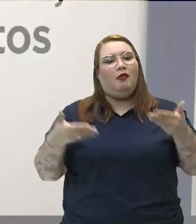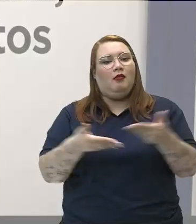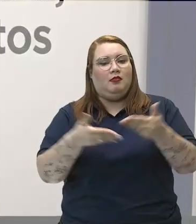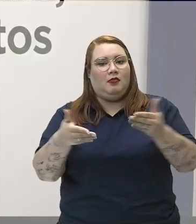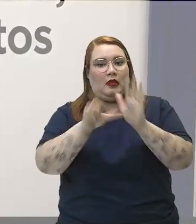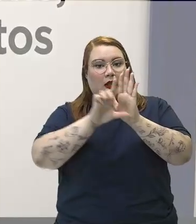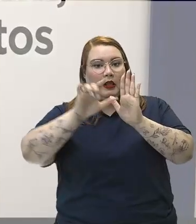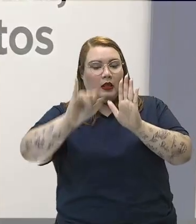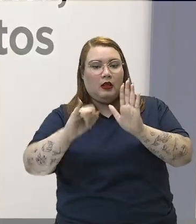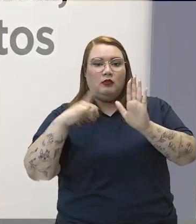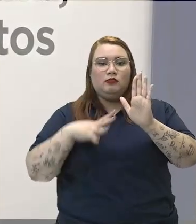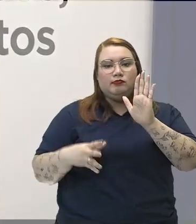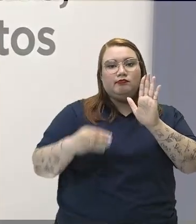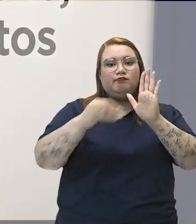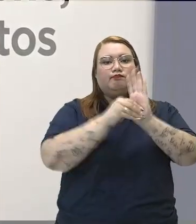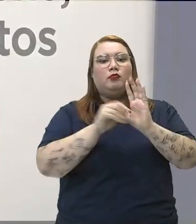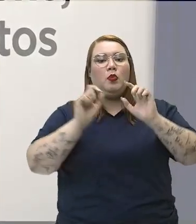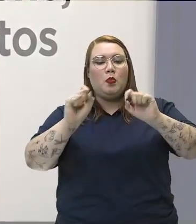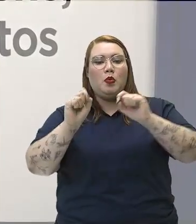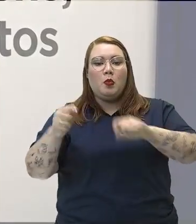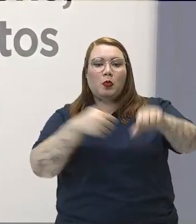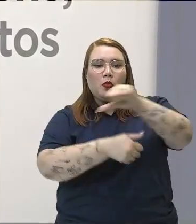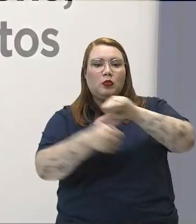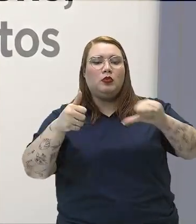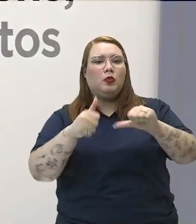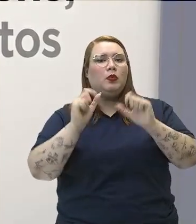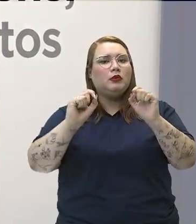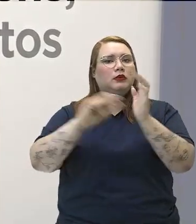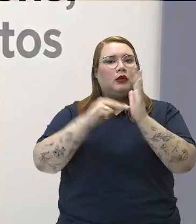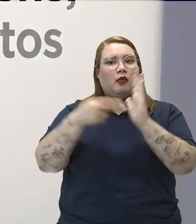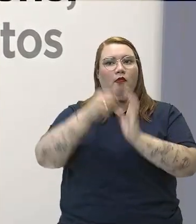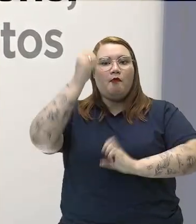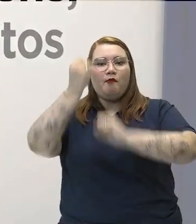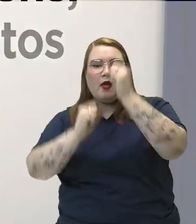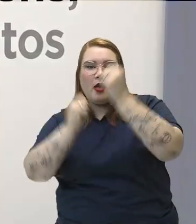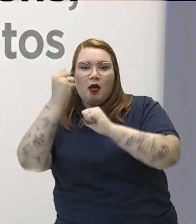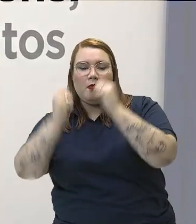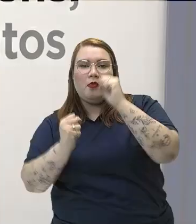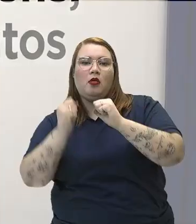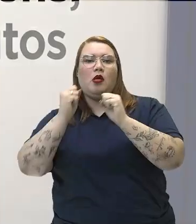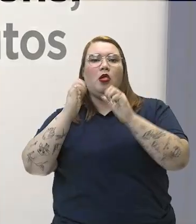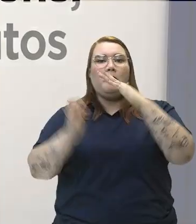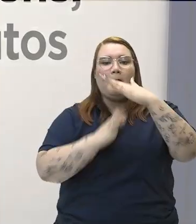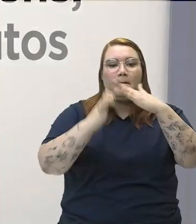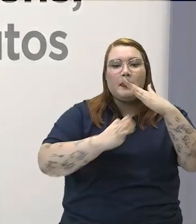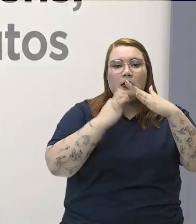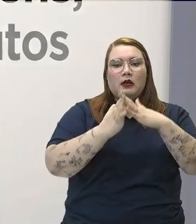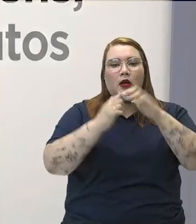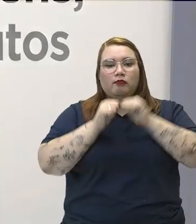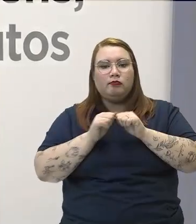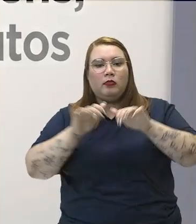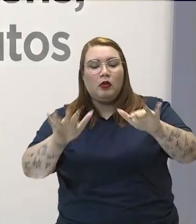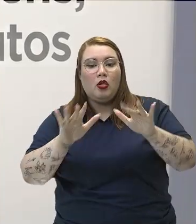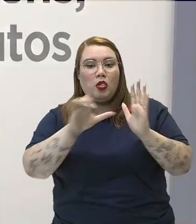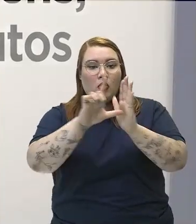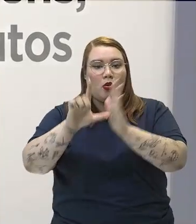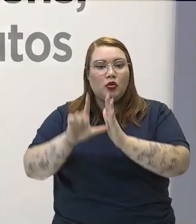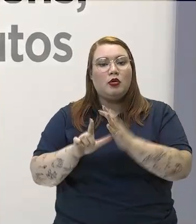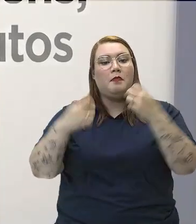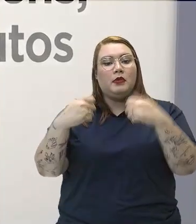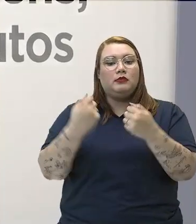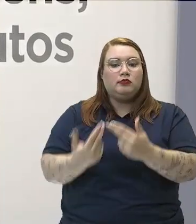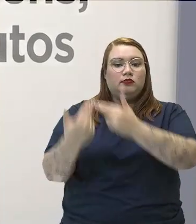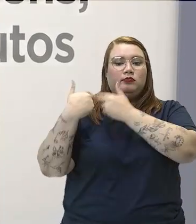lei estabeleceu a logística reversa. Isso significa que fabricantes, importadores, distribuidores e comerciantes